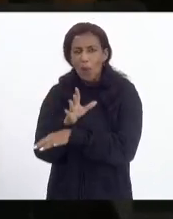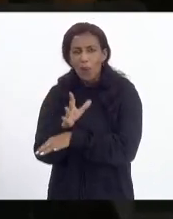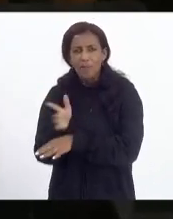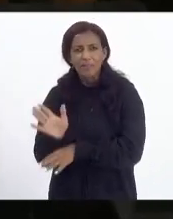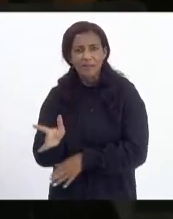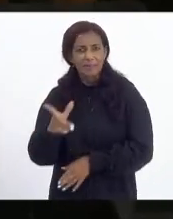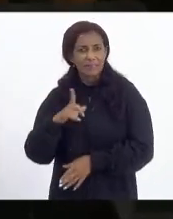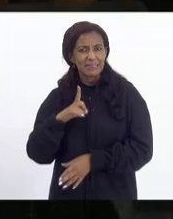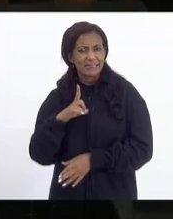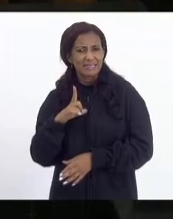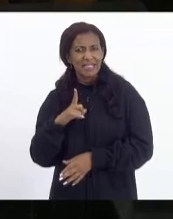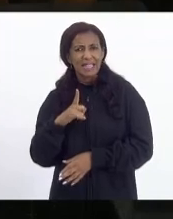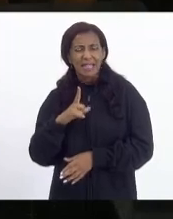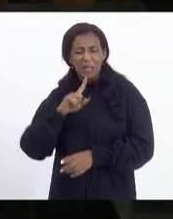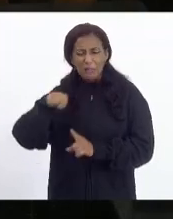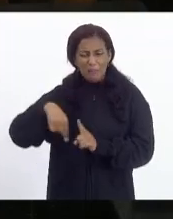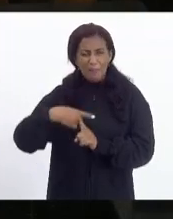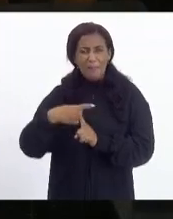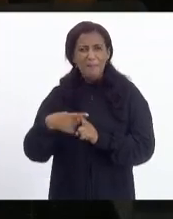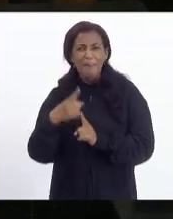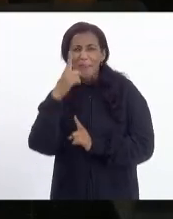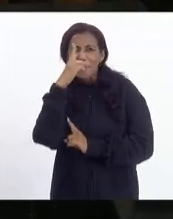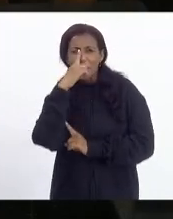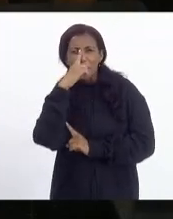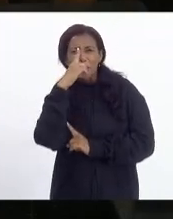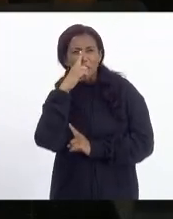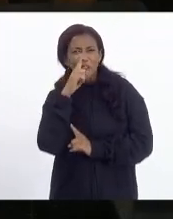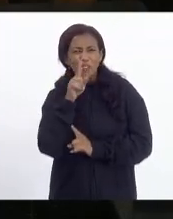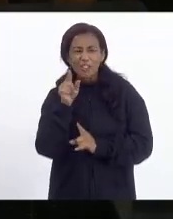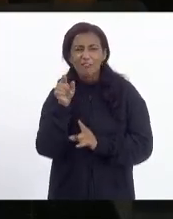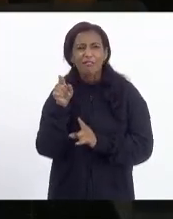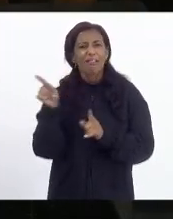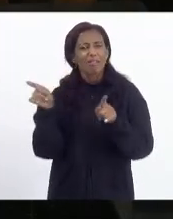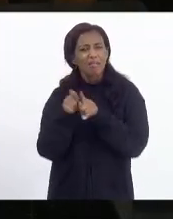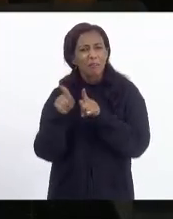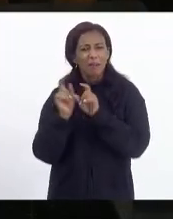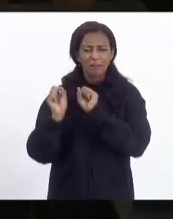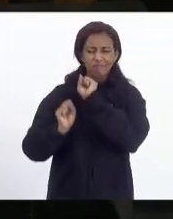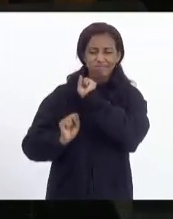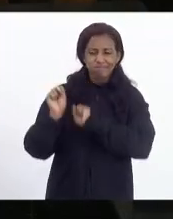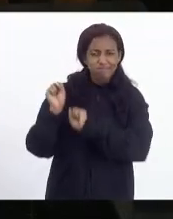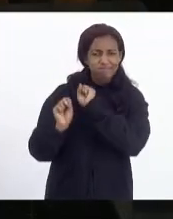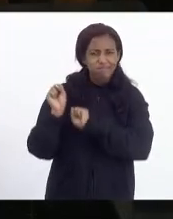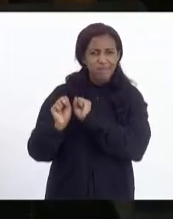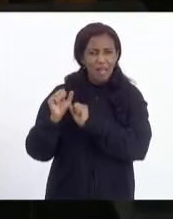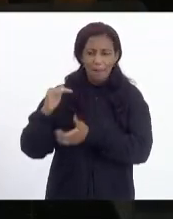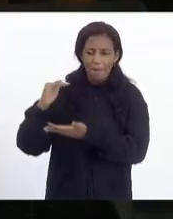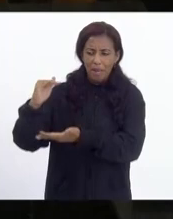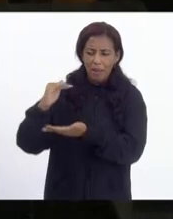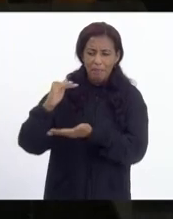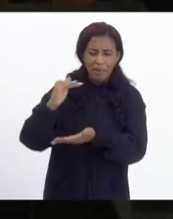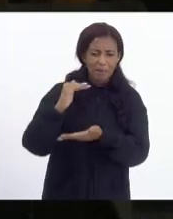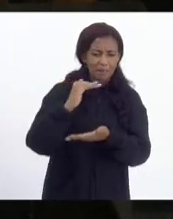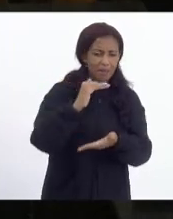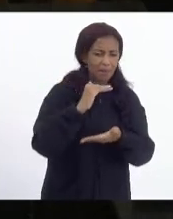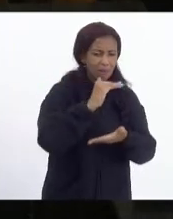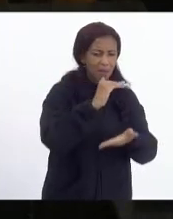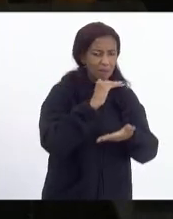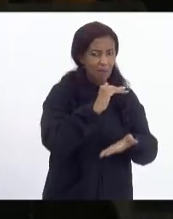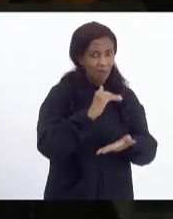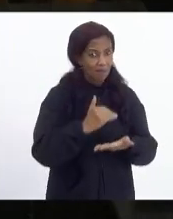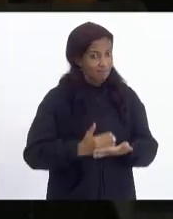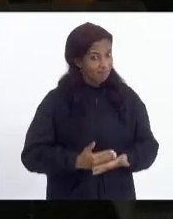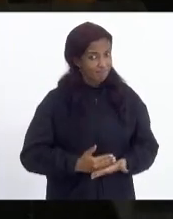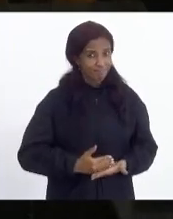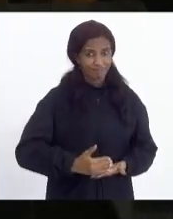acompanhado de todos os biscoitinhos multiprocessados possíveis e a partir